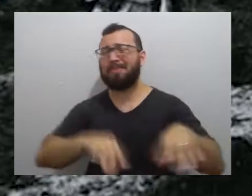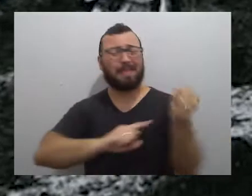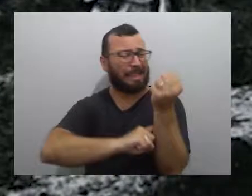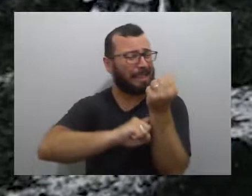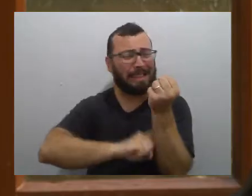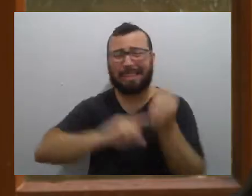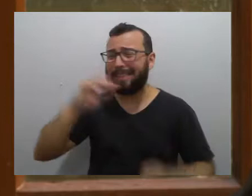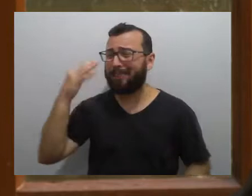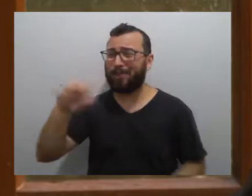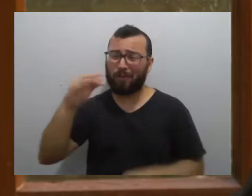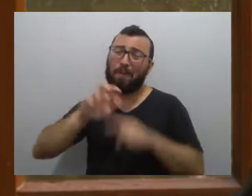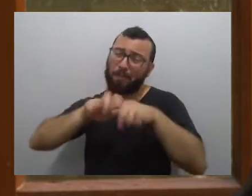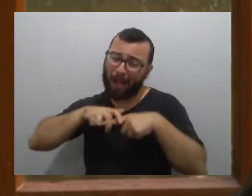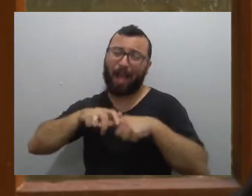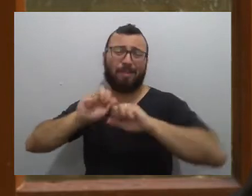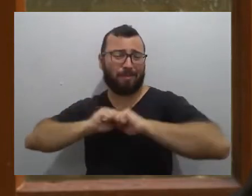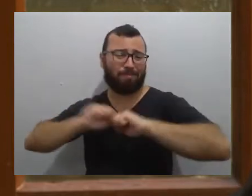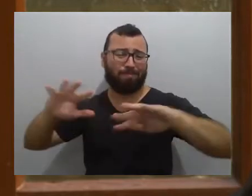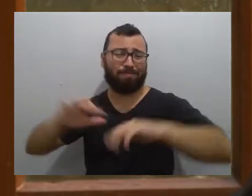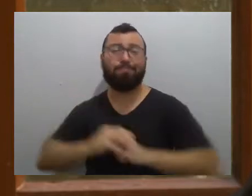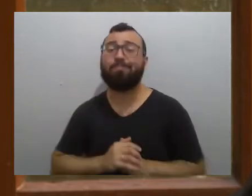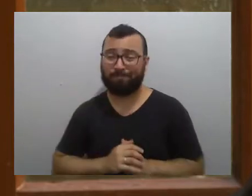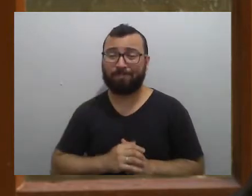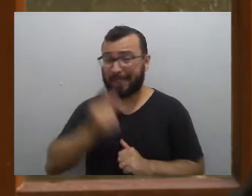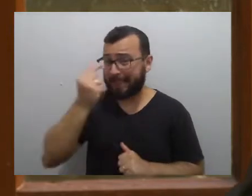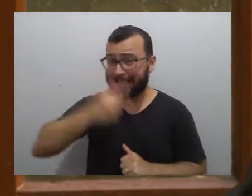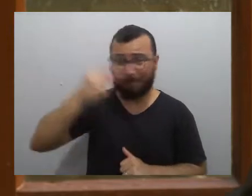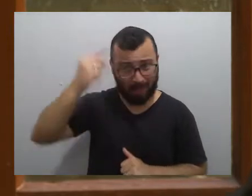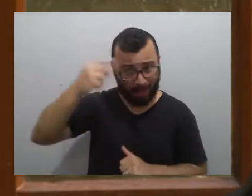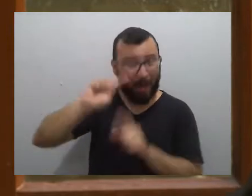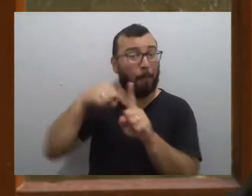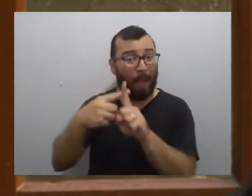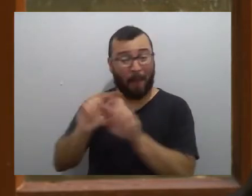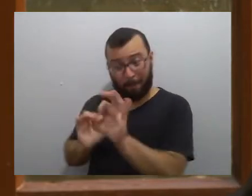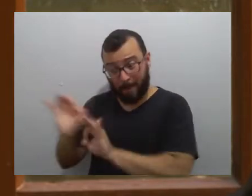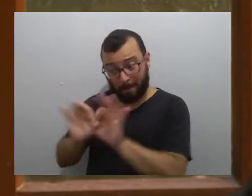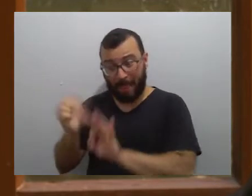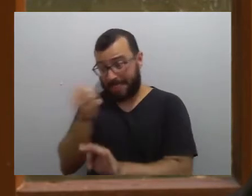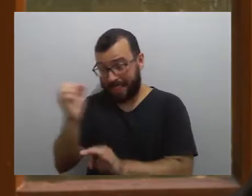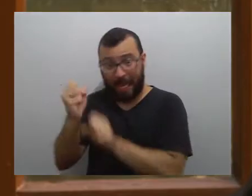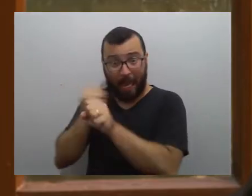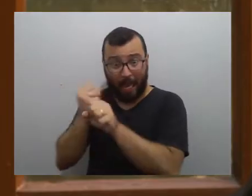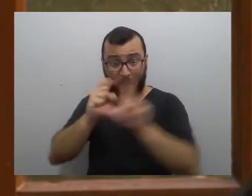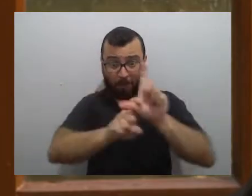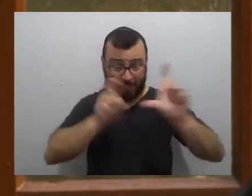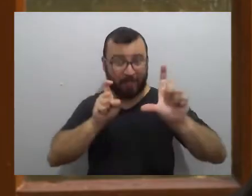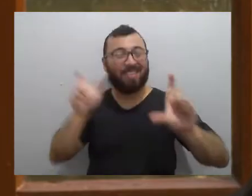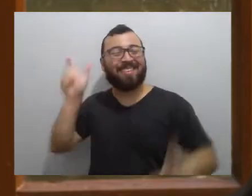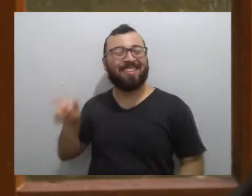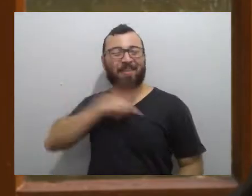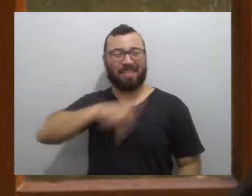A cidade estava realmente saindo de momentos muito tensos,